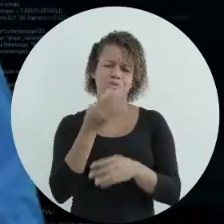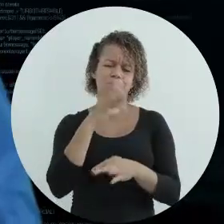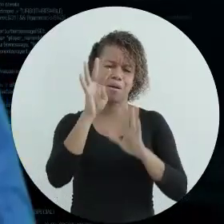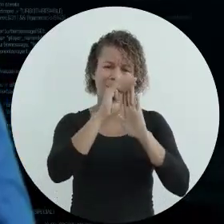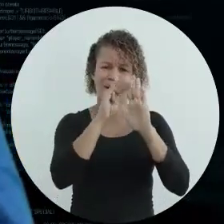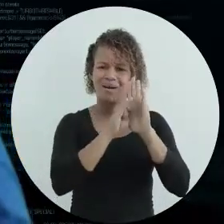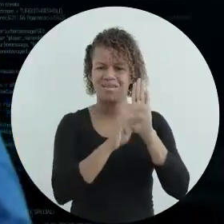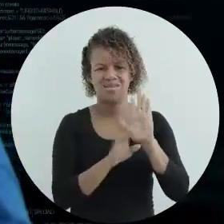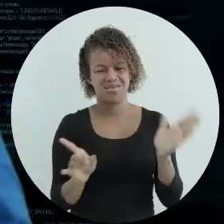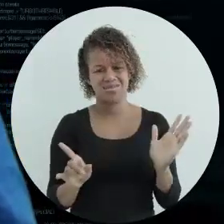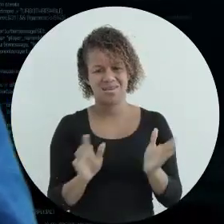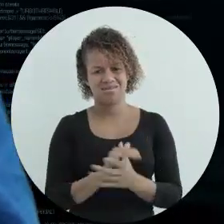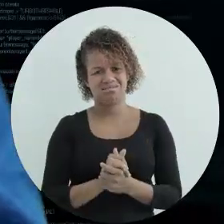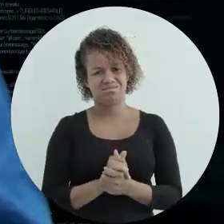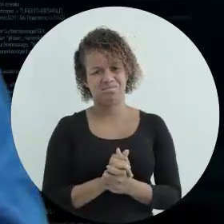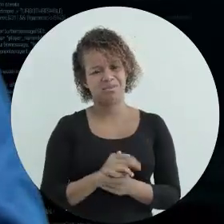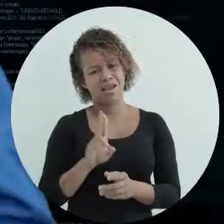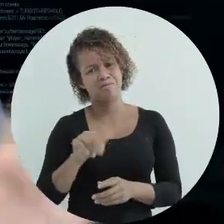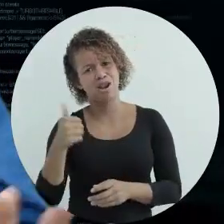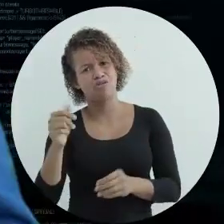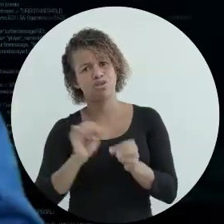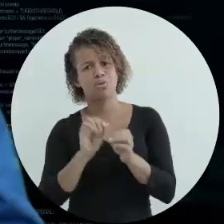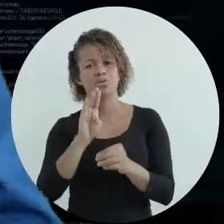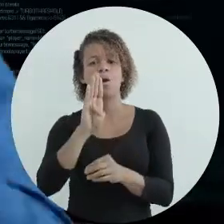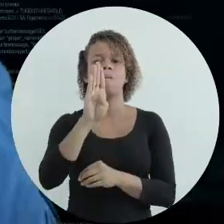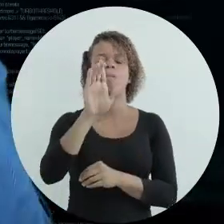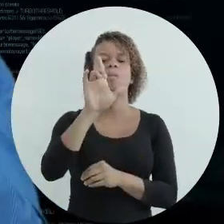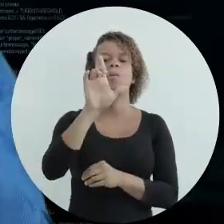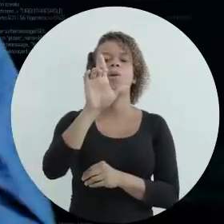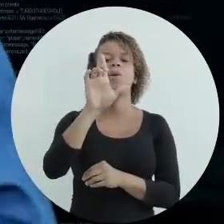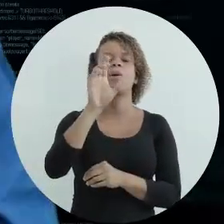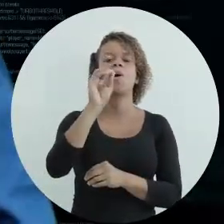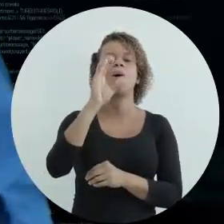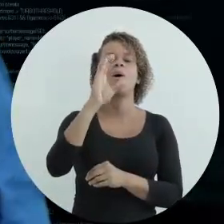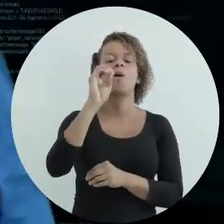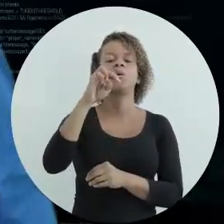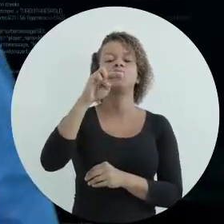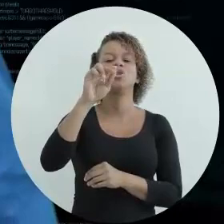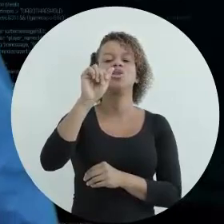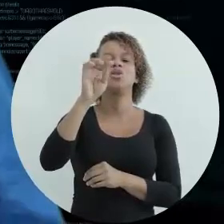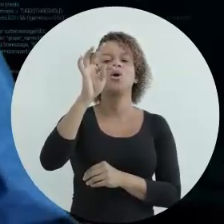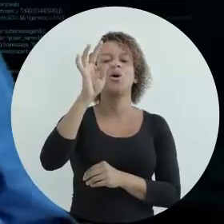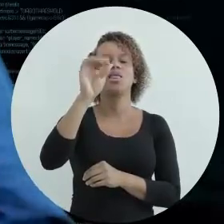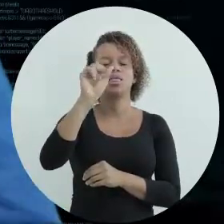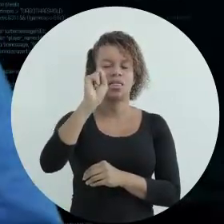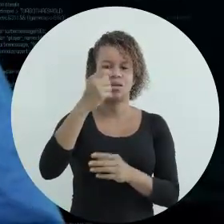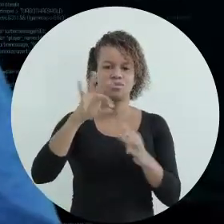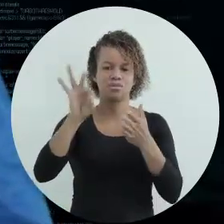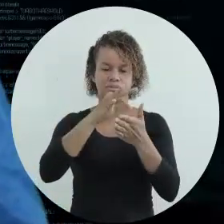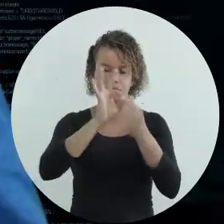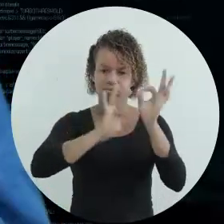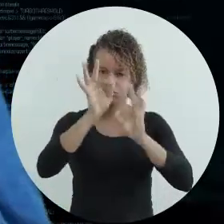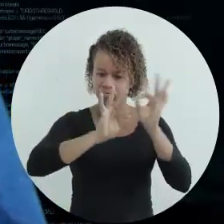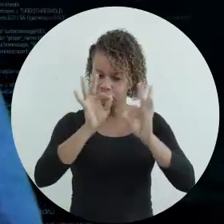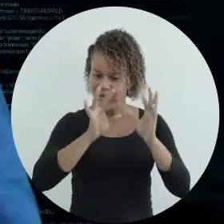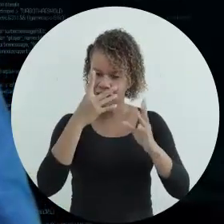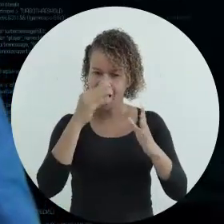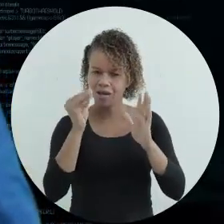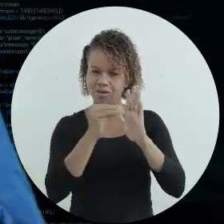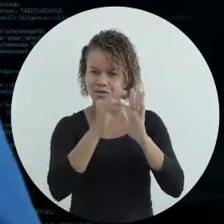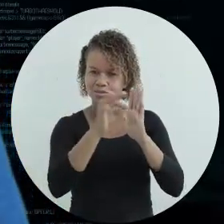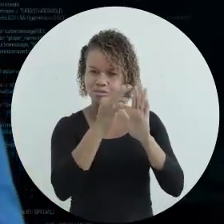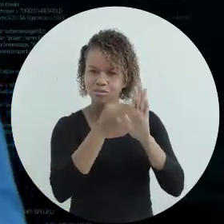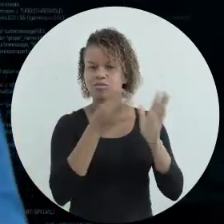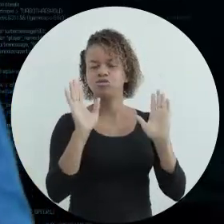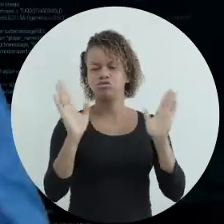você usar o bloco de notas. Então, se você tem um bloco de notas, você já pode programar em JavaScript, você já